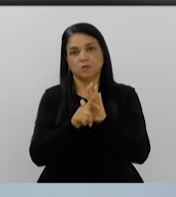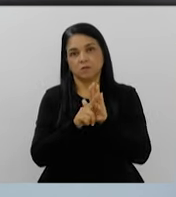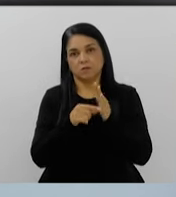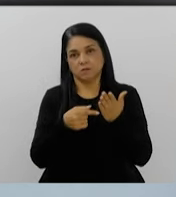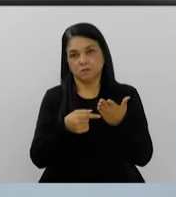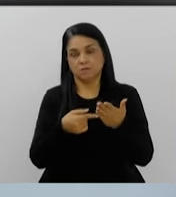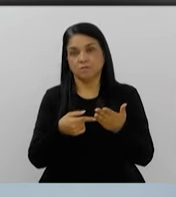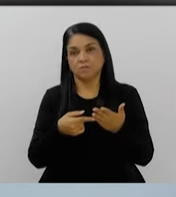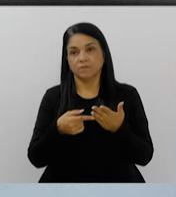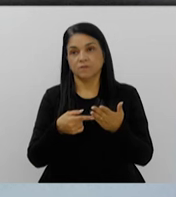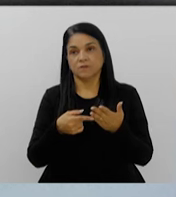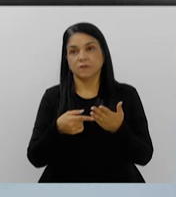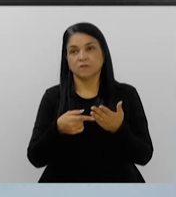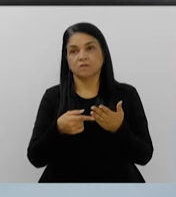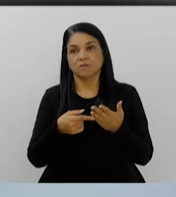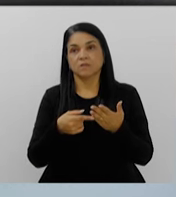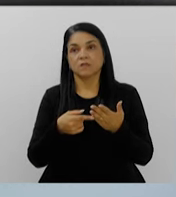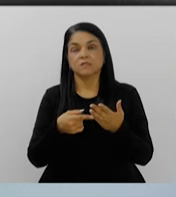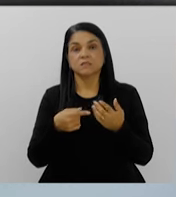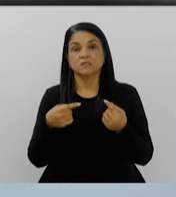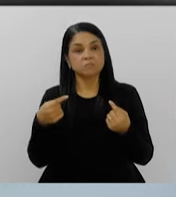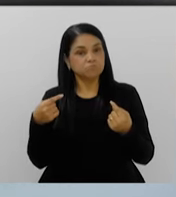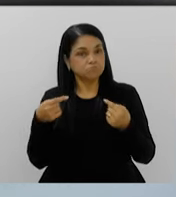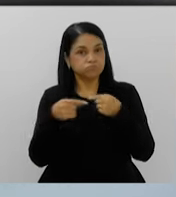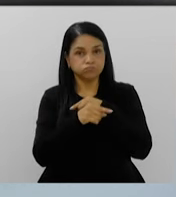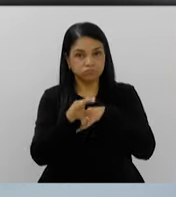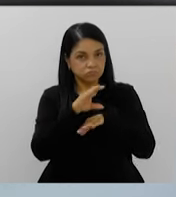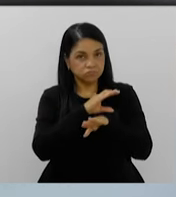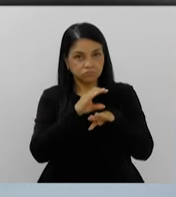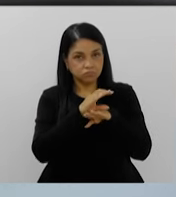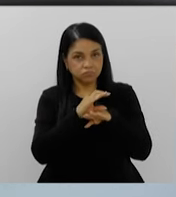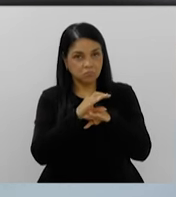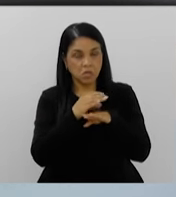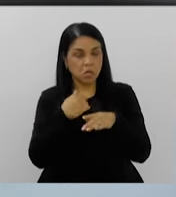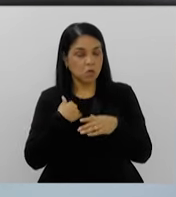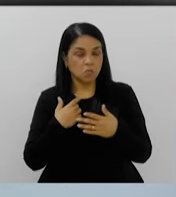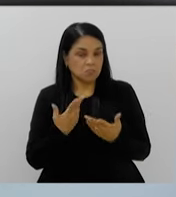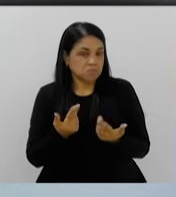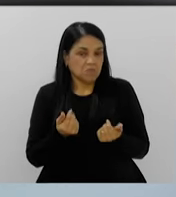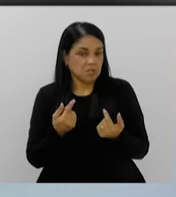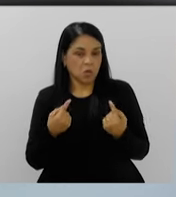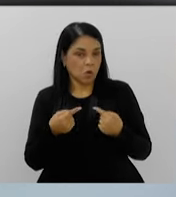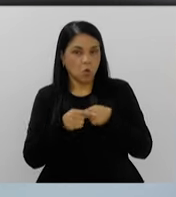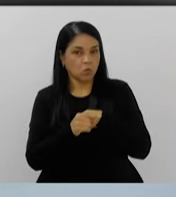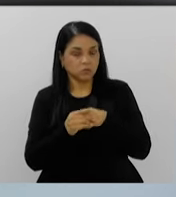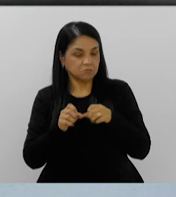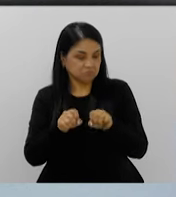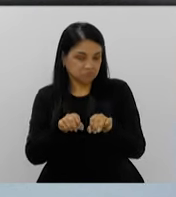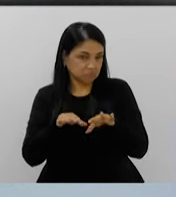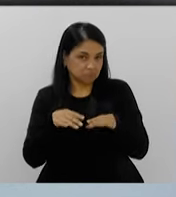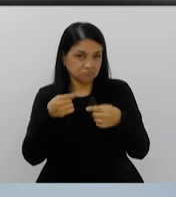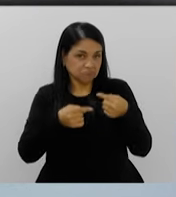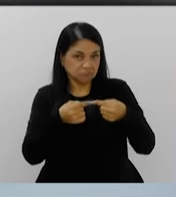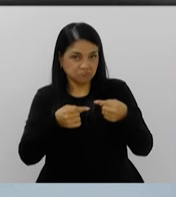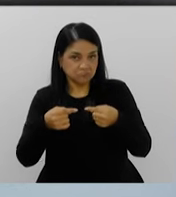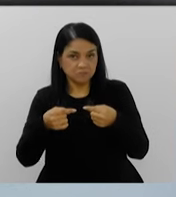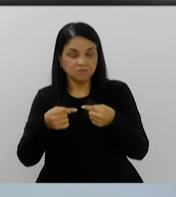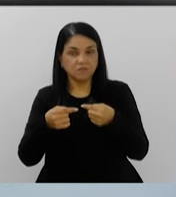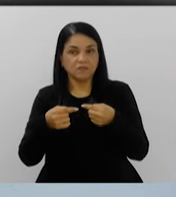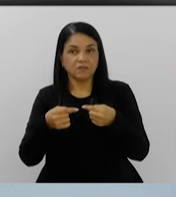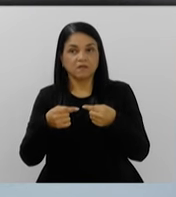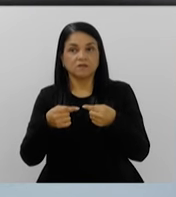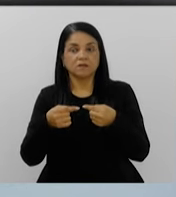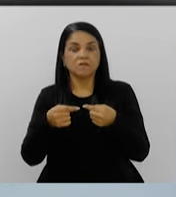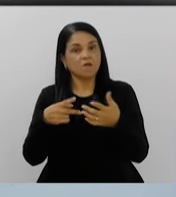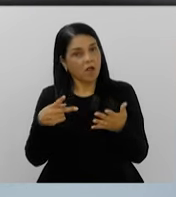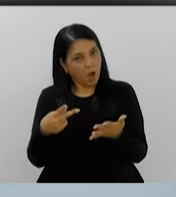Mas também, se der pela constitucionalidade, eu não tenho nada contra, porque vai do plenário para ser discutido. Só que só vai